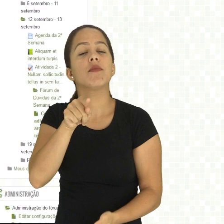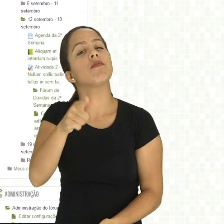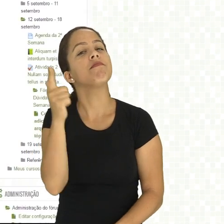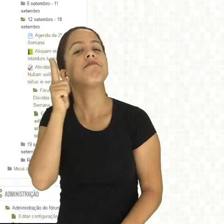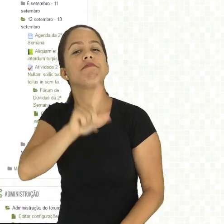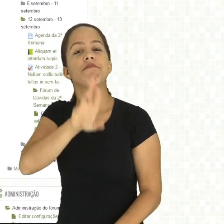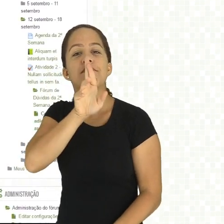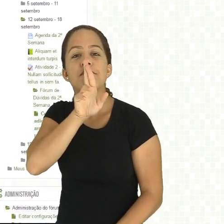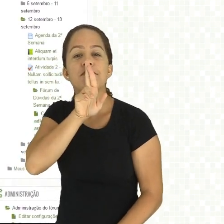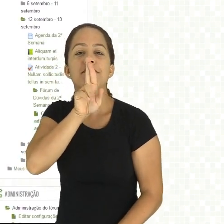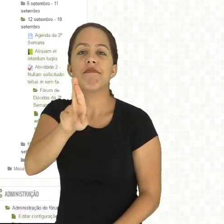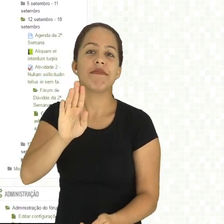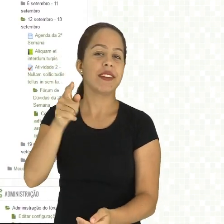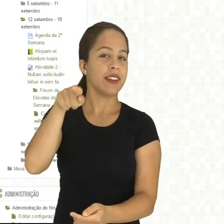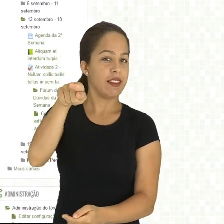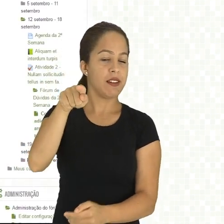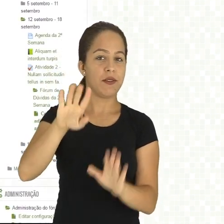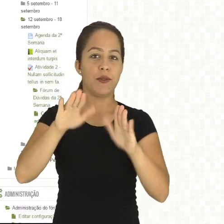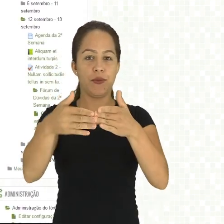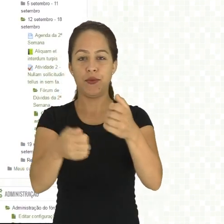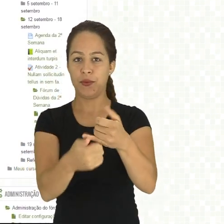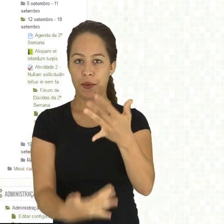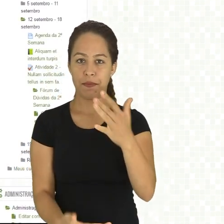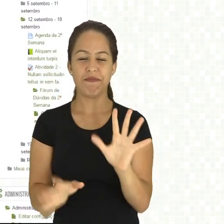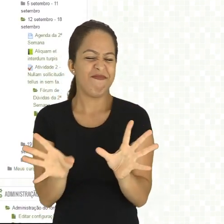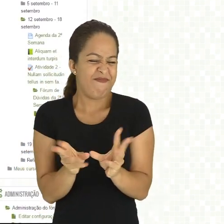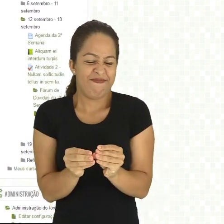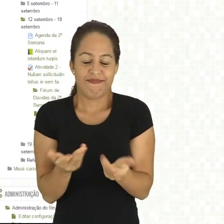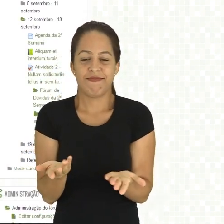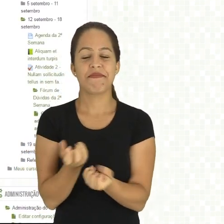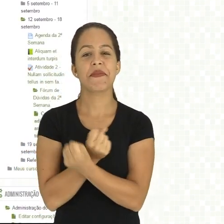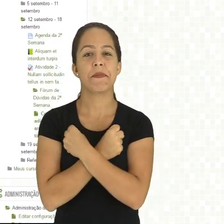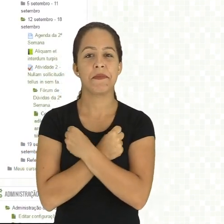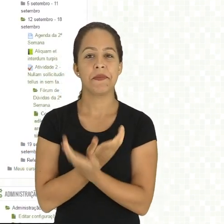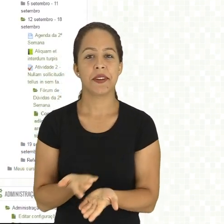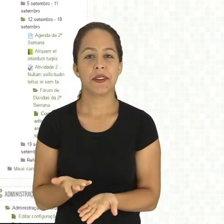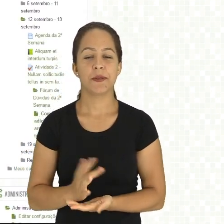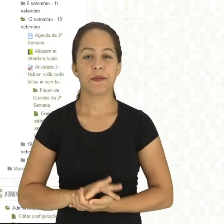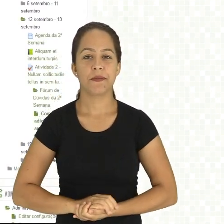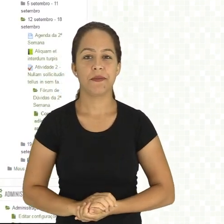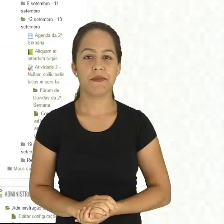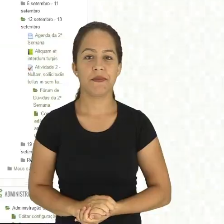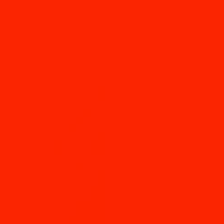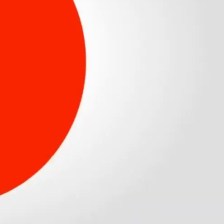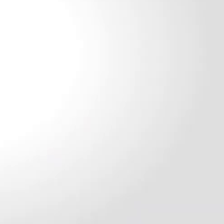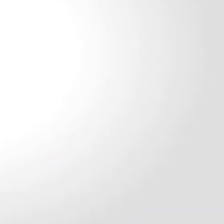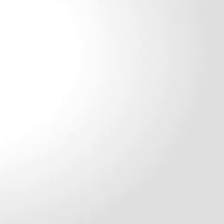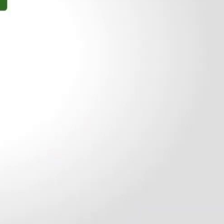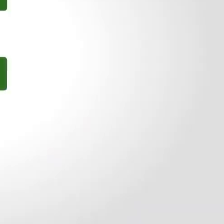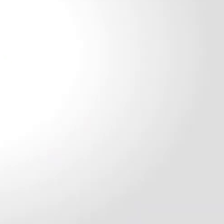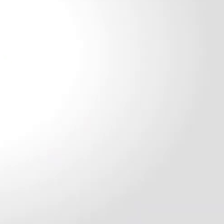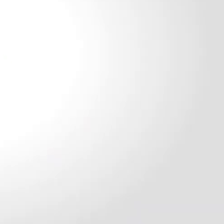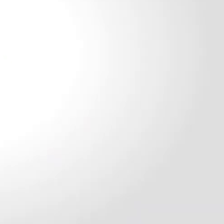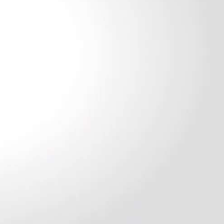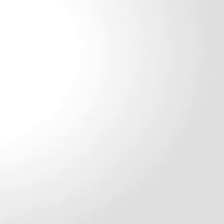e você já enviou a resposta para o fórum bom é isso um grande abraço pra vocês